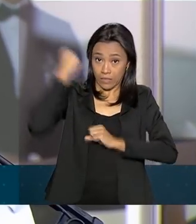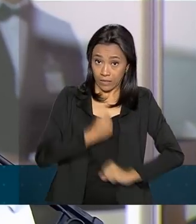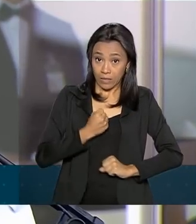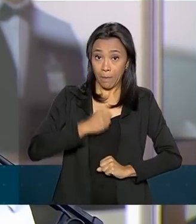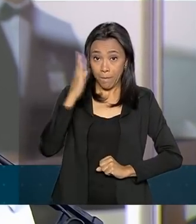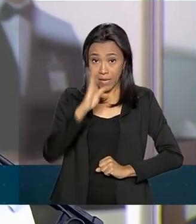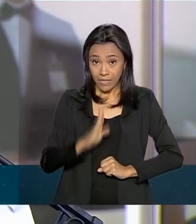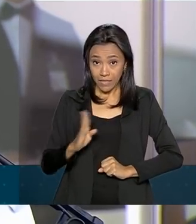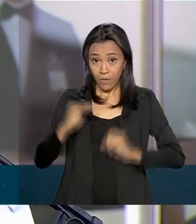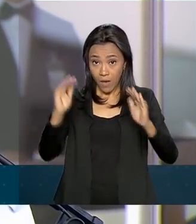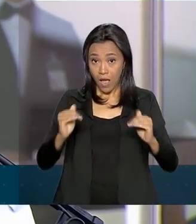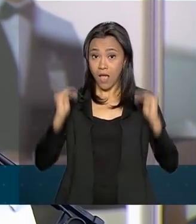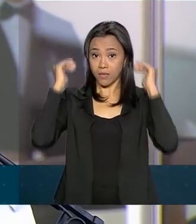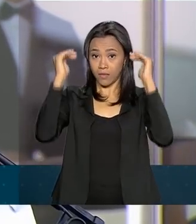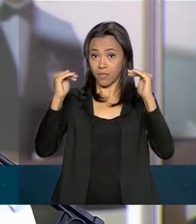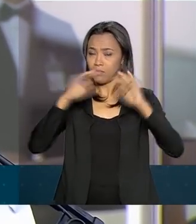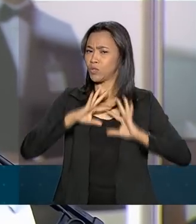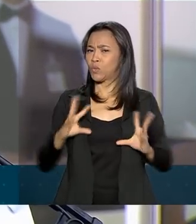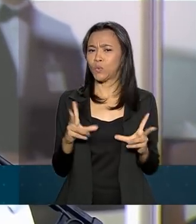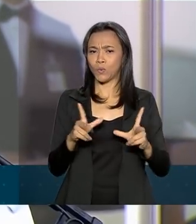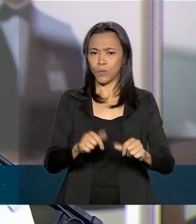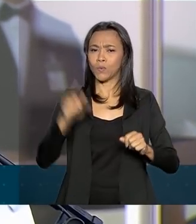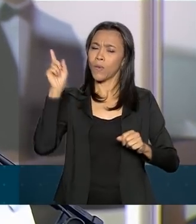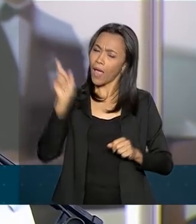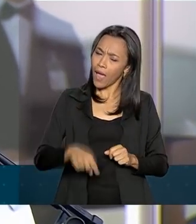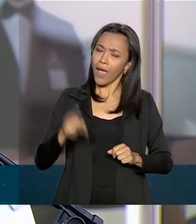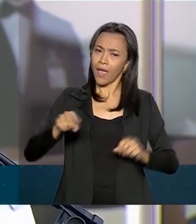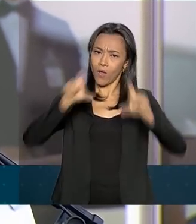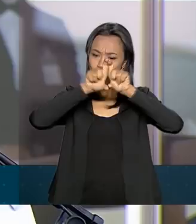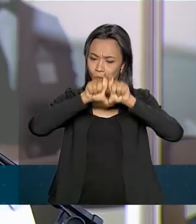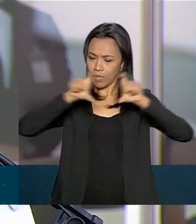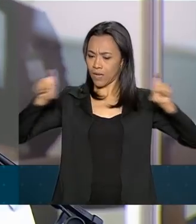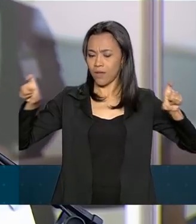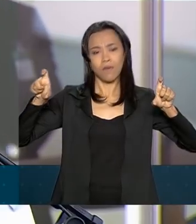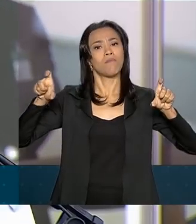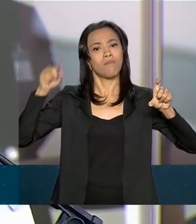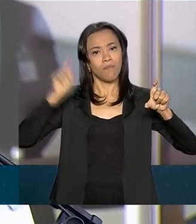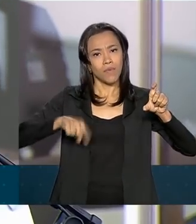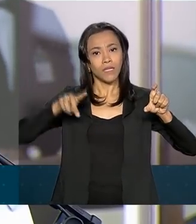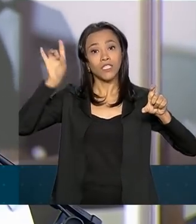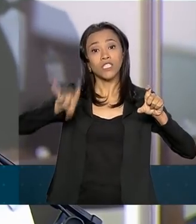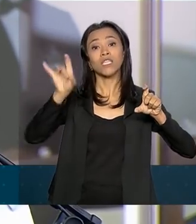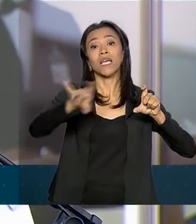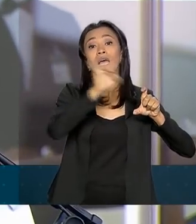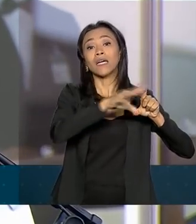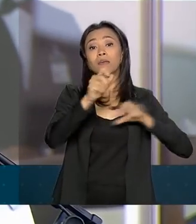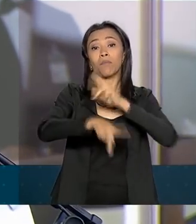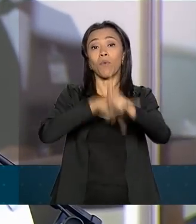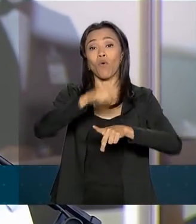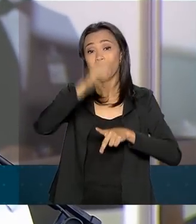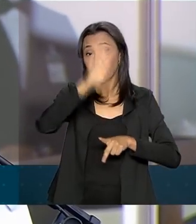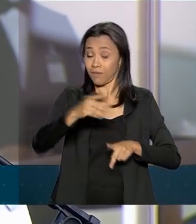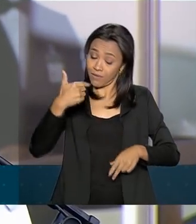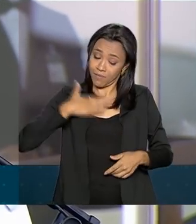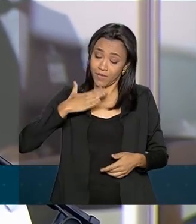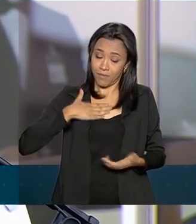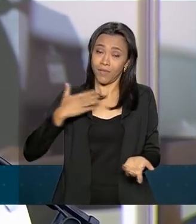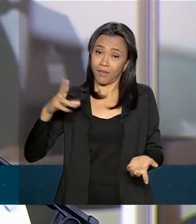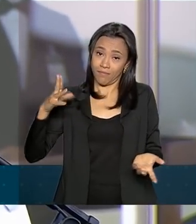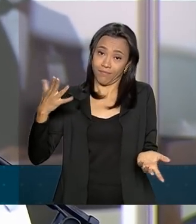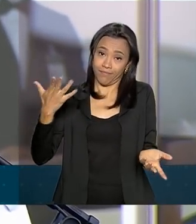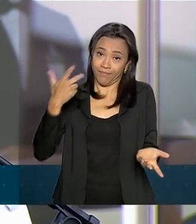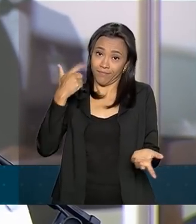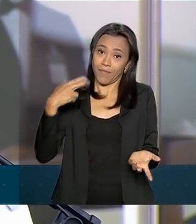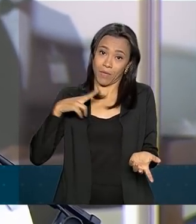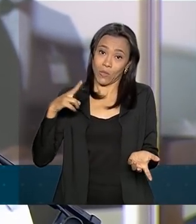de tudo, esse é o lema do Exército Brasileiro. Esse é o lema de cada brasileiro. E para mim, particularmente, E